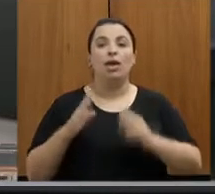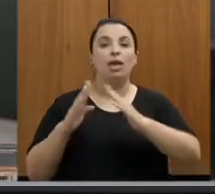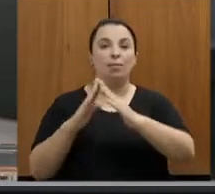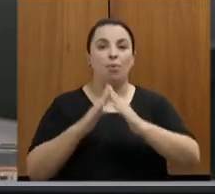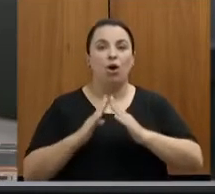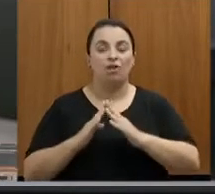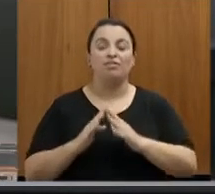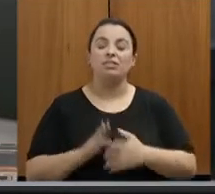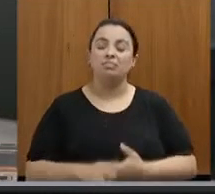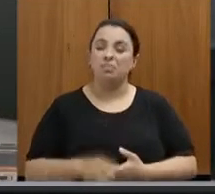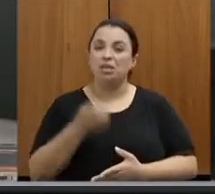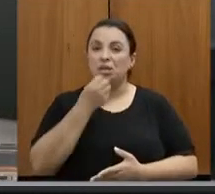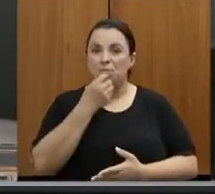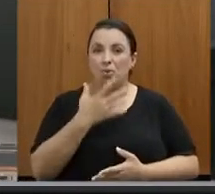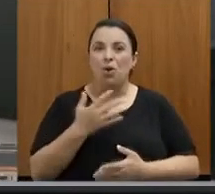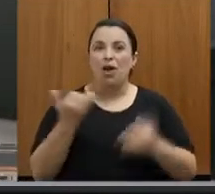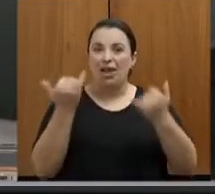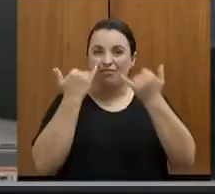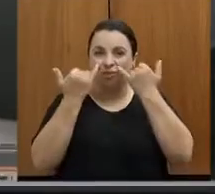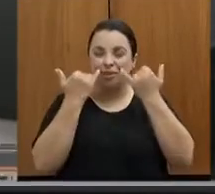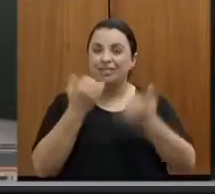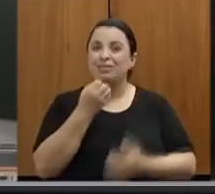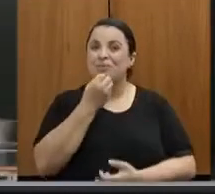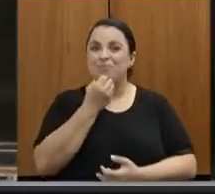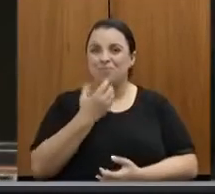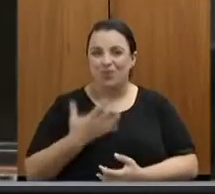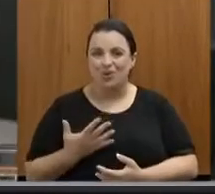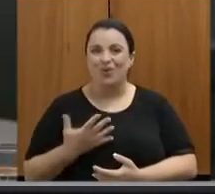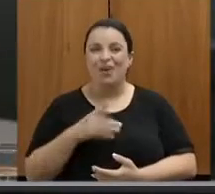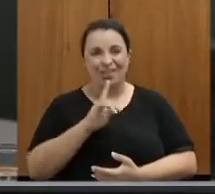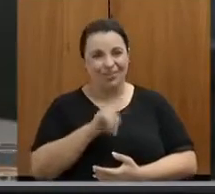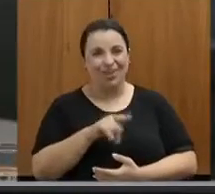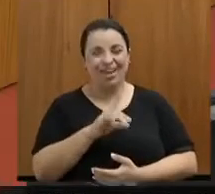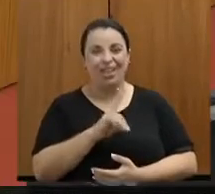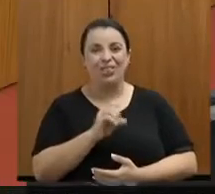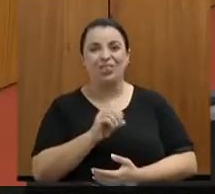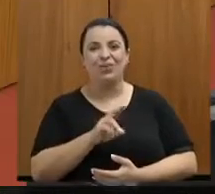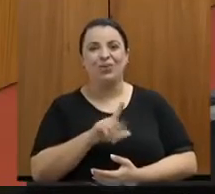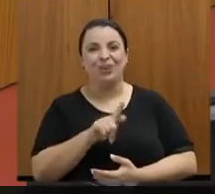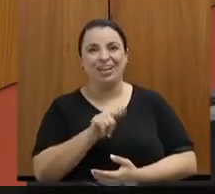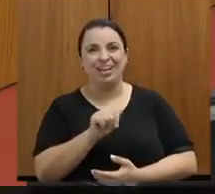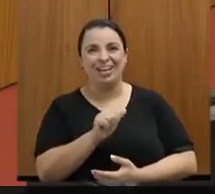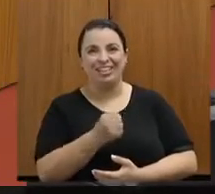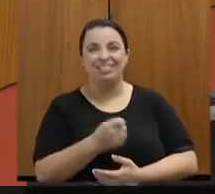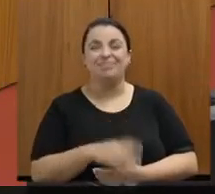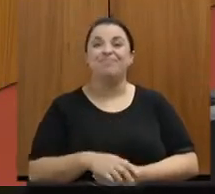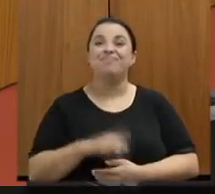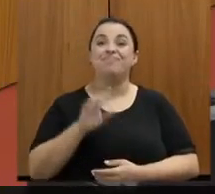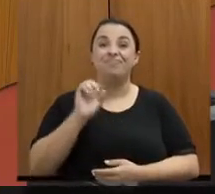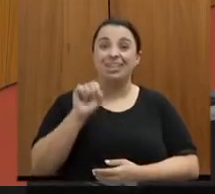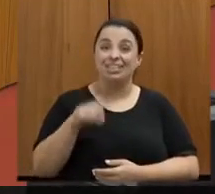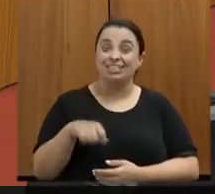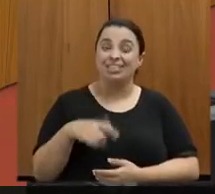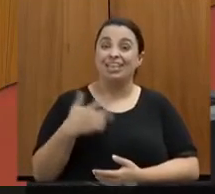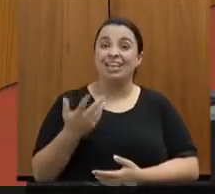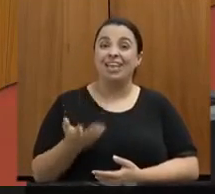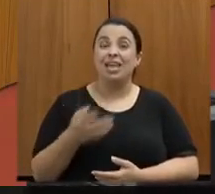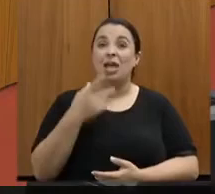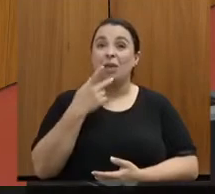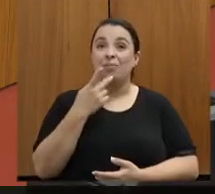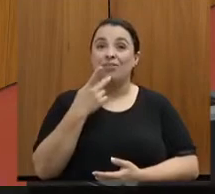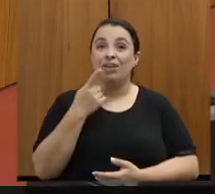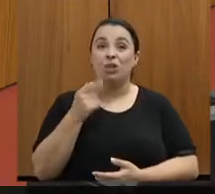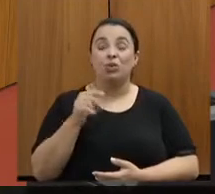está trazendo notícia boa aí para nós, não é, Douglas? E, deputada, até para a gente falar do que